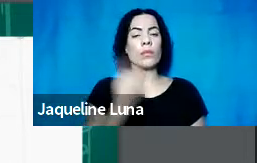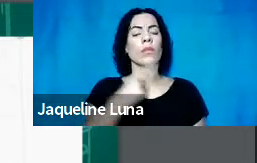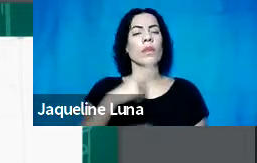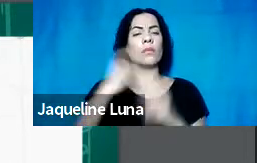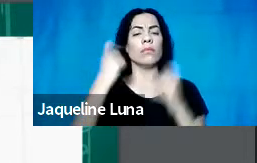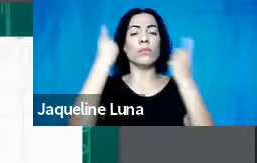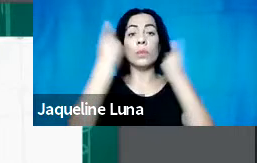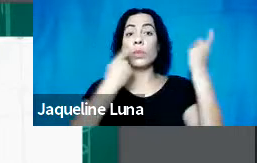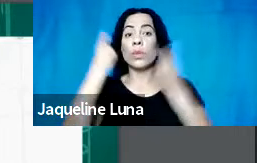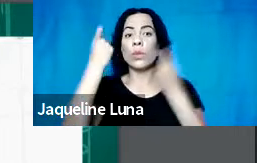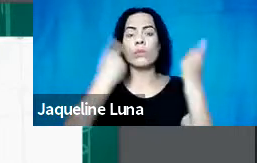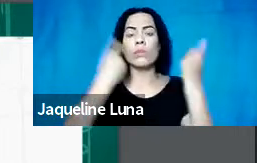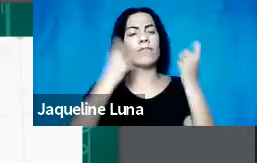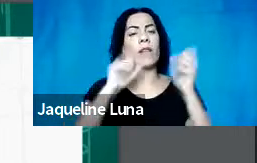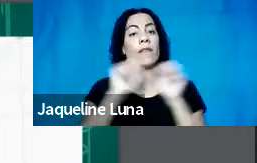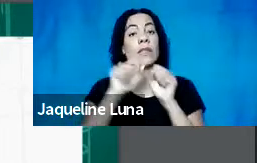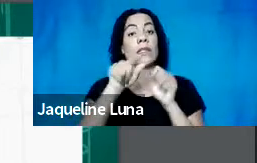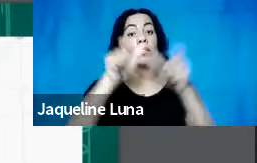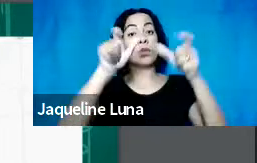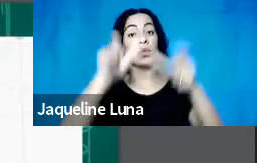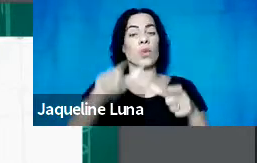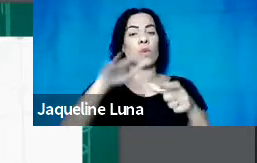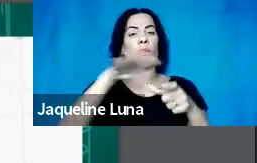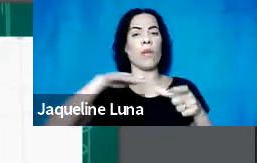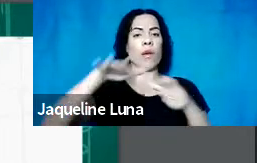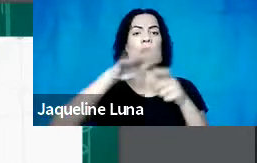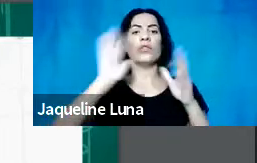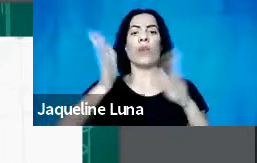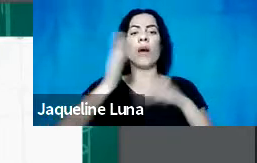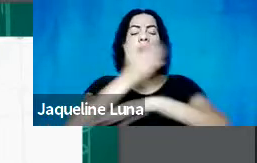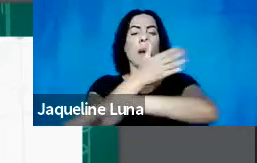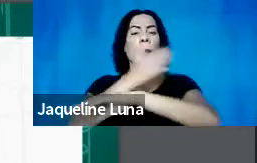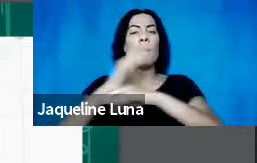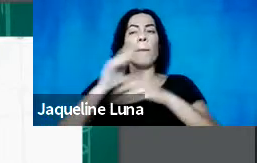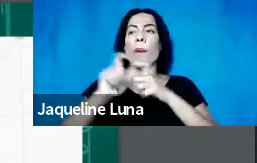preocupação, né, de fazer com que esse espaço, que é um espaço embranquecido, né,